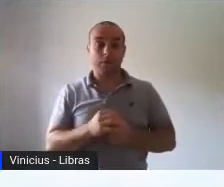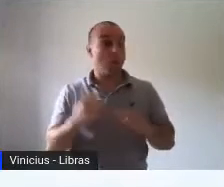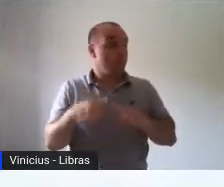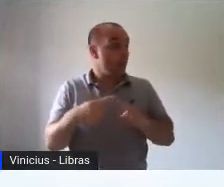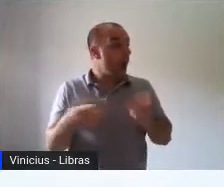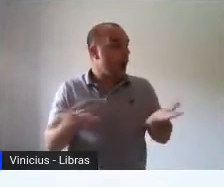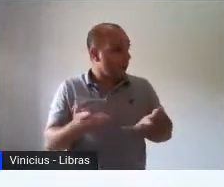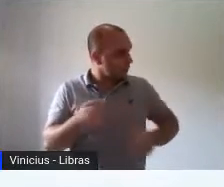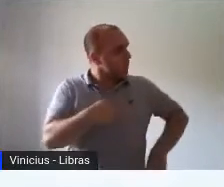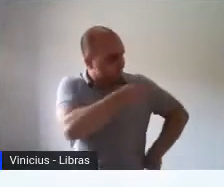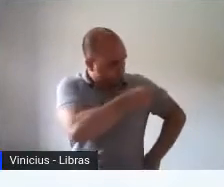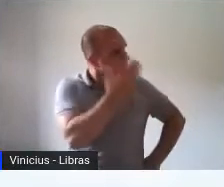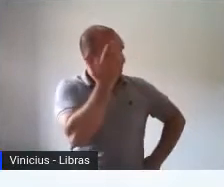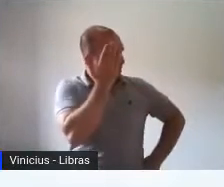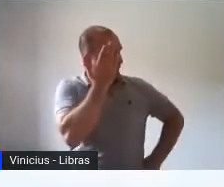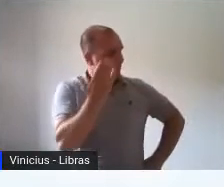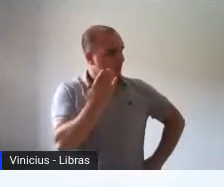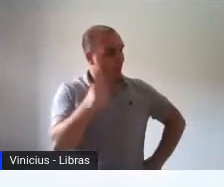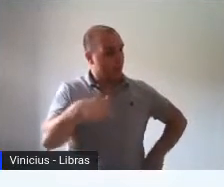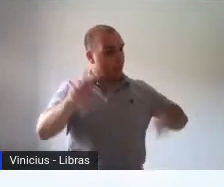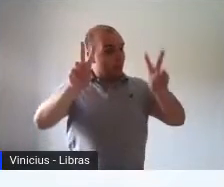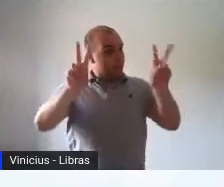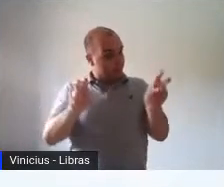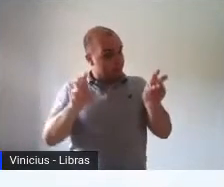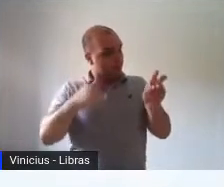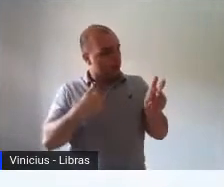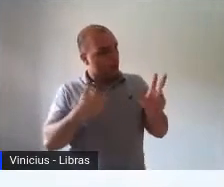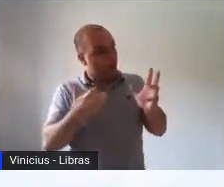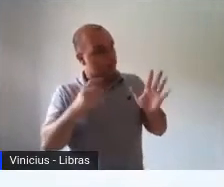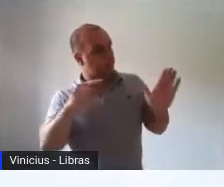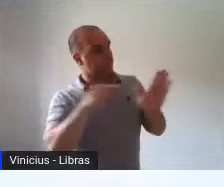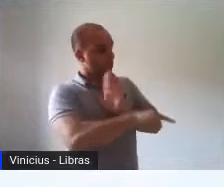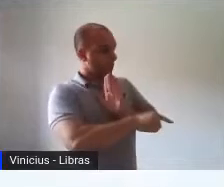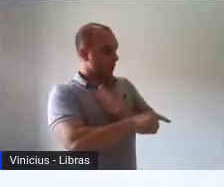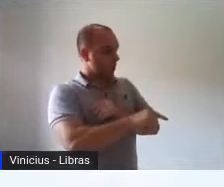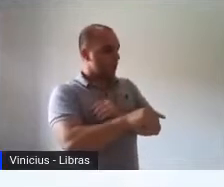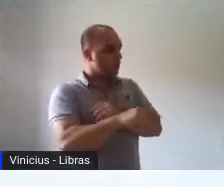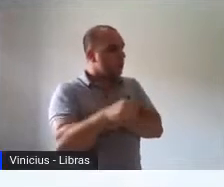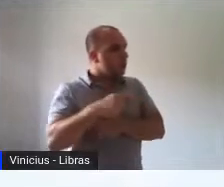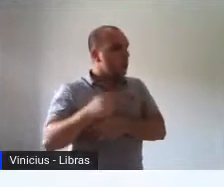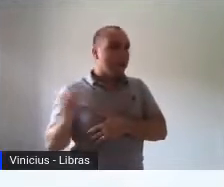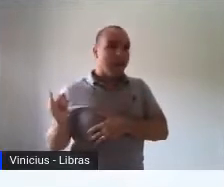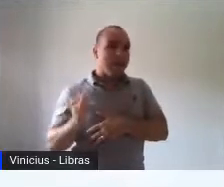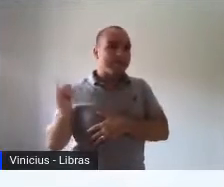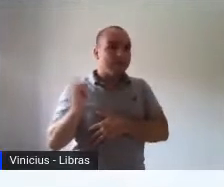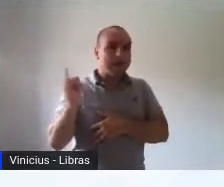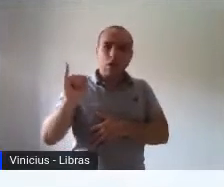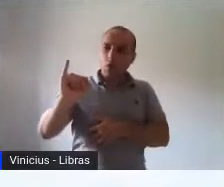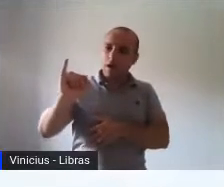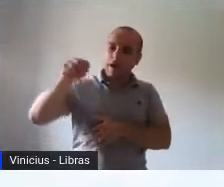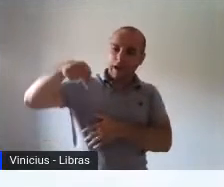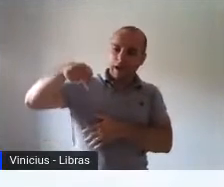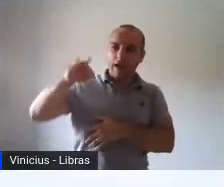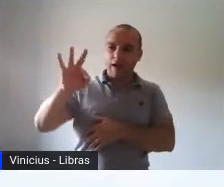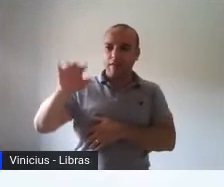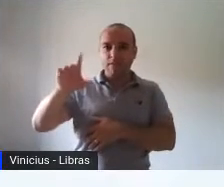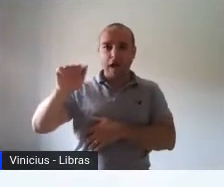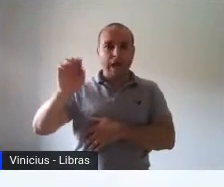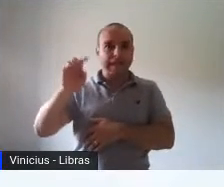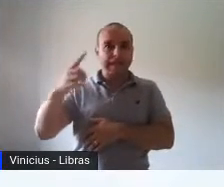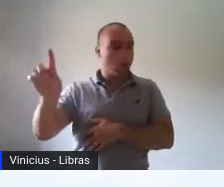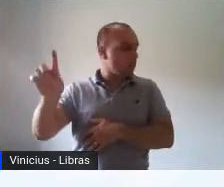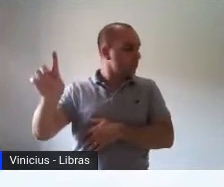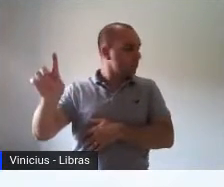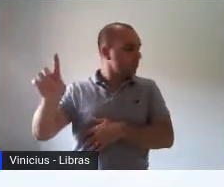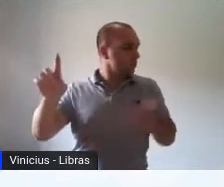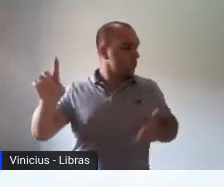vivendo, que é o próximo tema que eu quero abordar com você. Porque, assim, a gente fica assustado quando vai